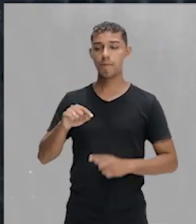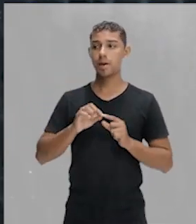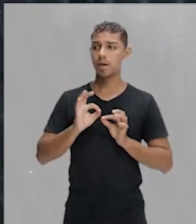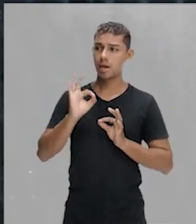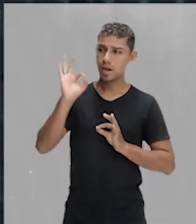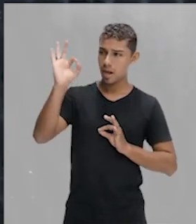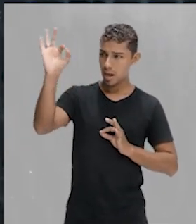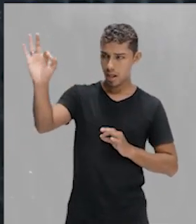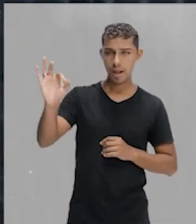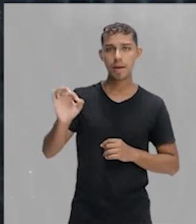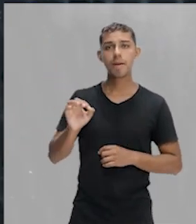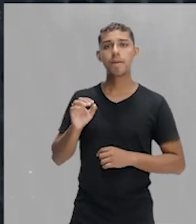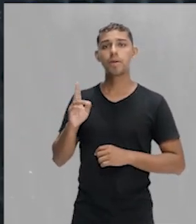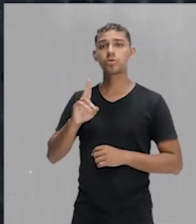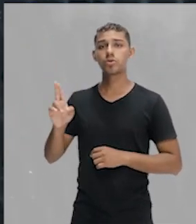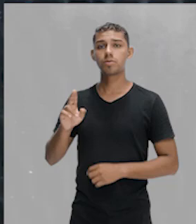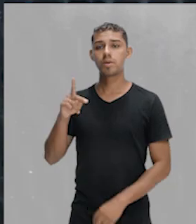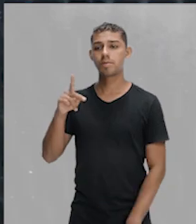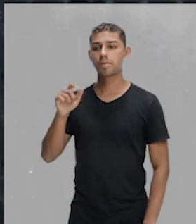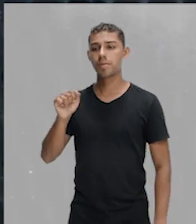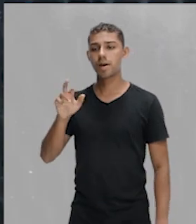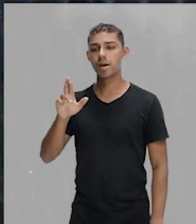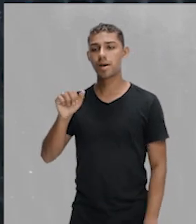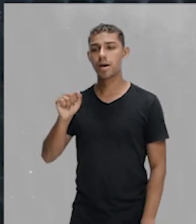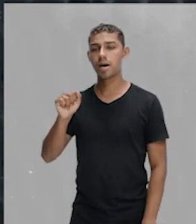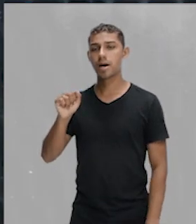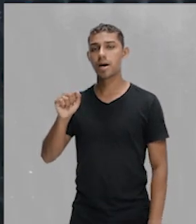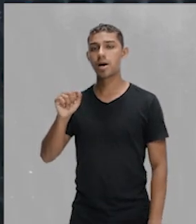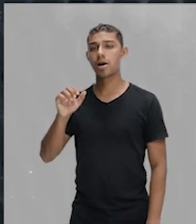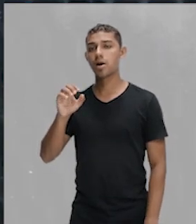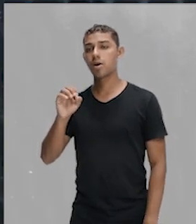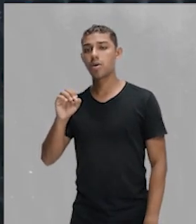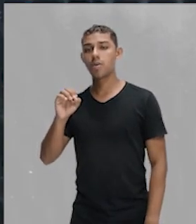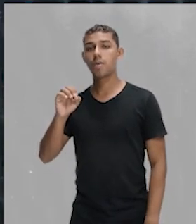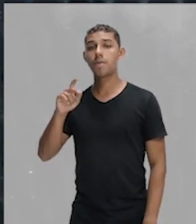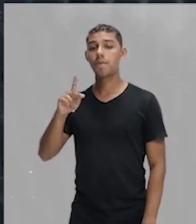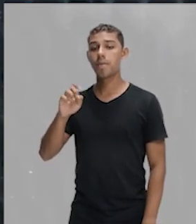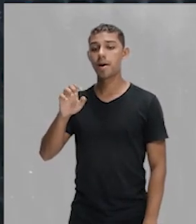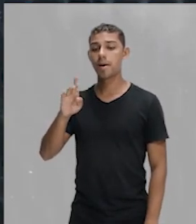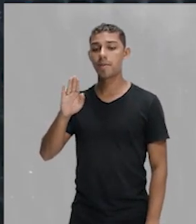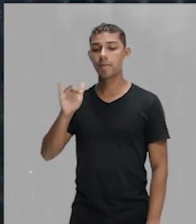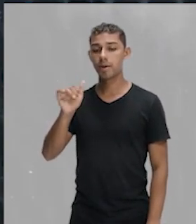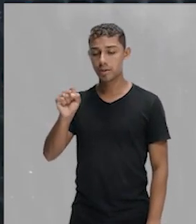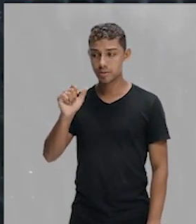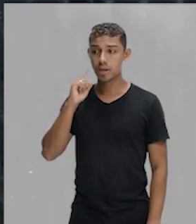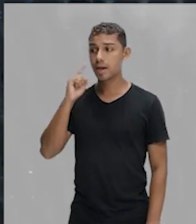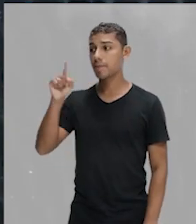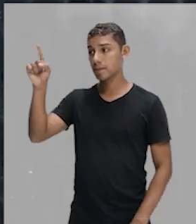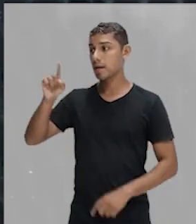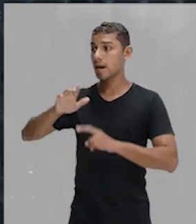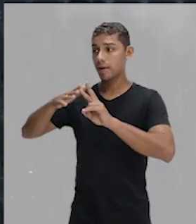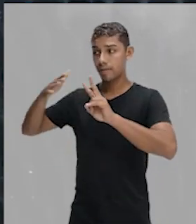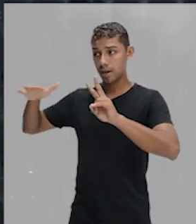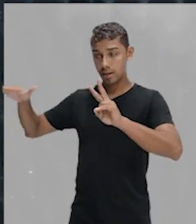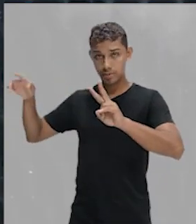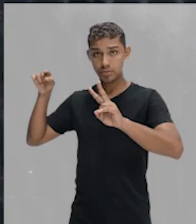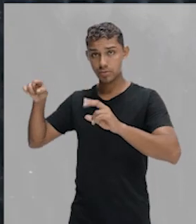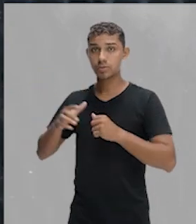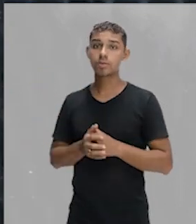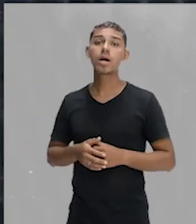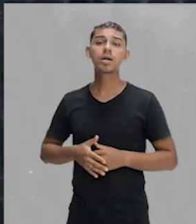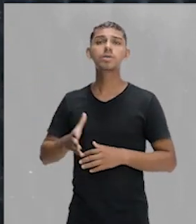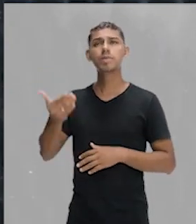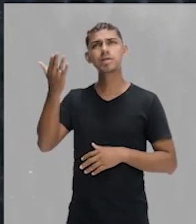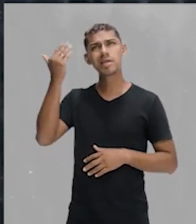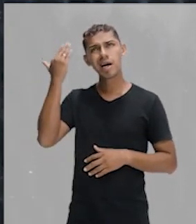pegar o trem lá na estação da Vale. É o trem que temos, mas lá na antiguidade, tá? Nós tínhamos bondes